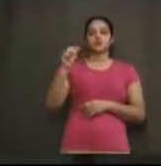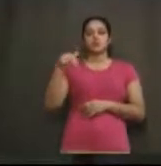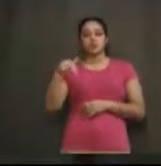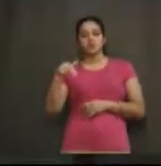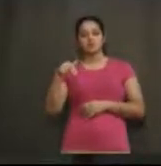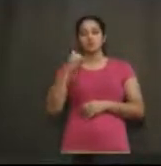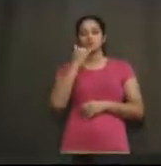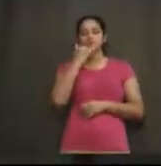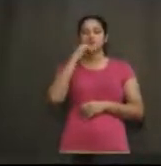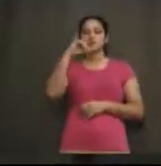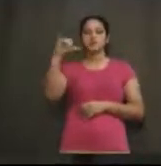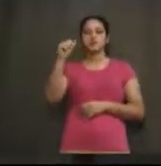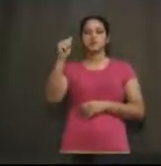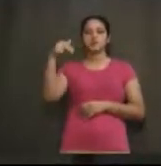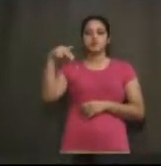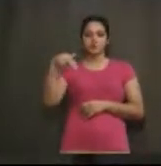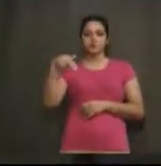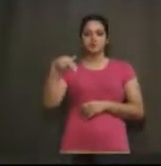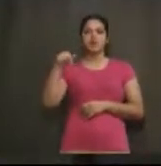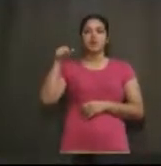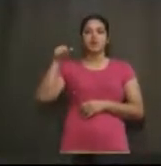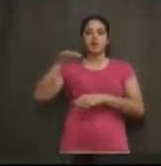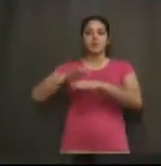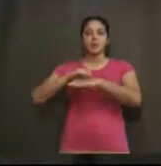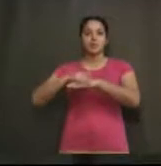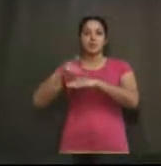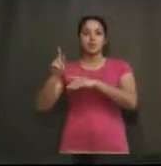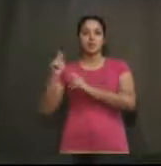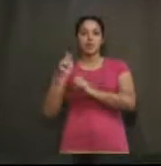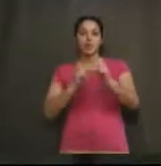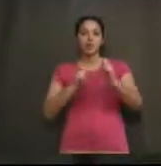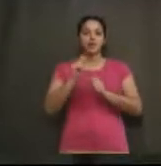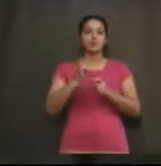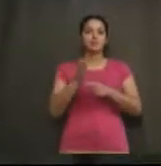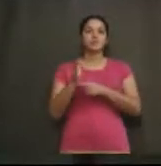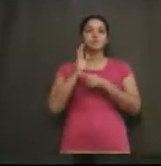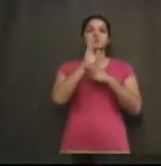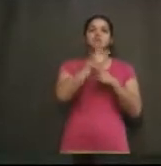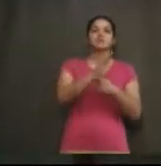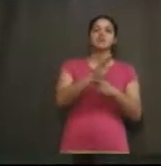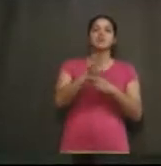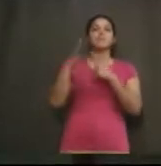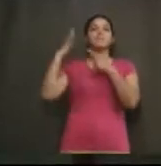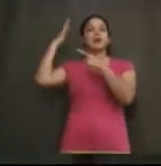palestrante que abrirá os trabalhos da 10ª Bienal de Matemática.